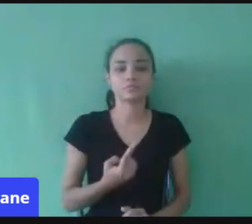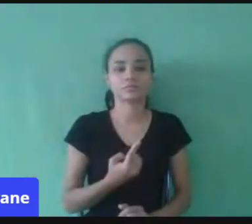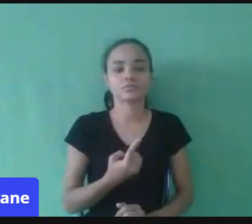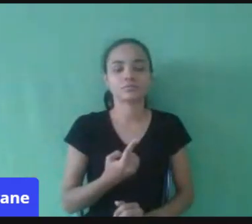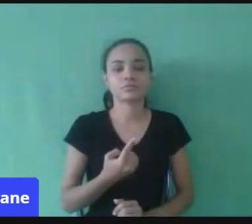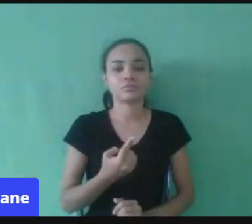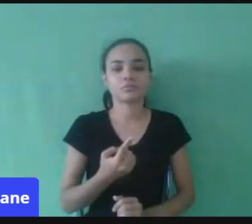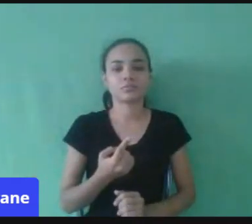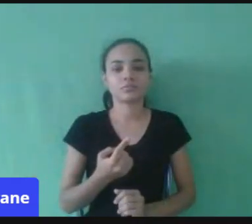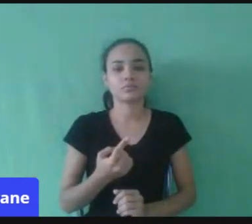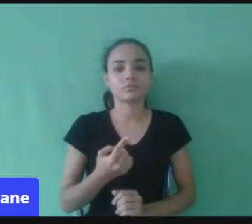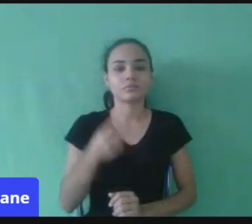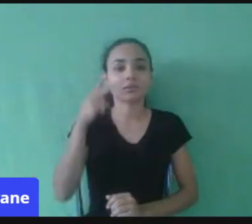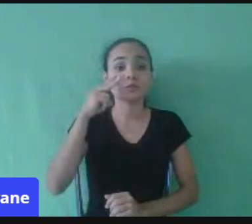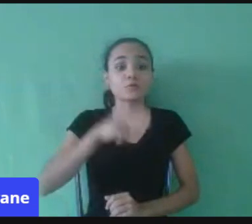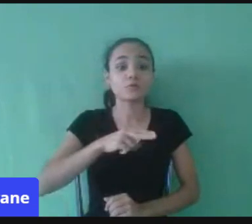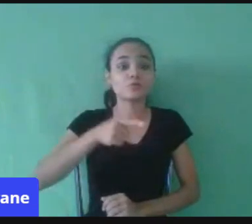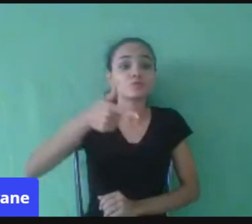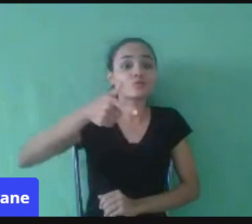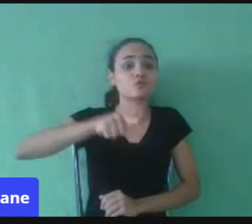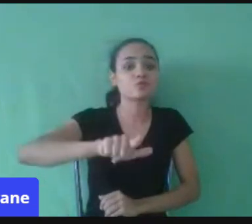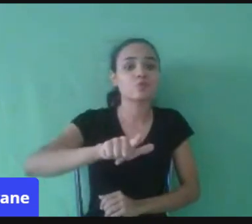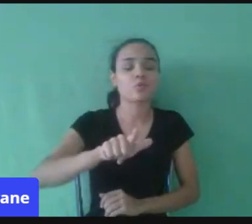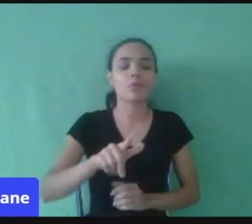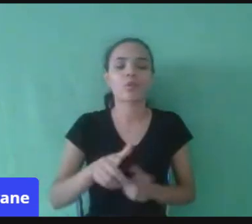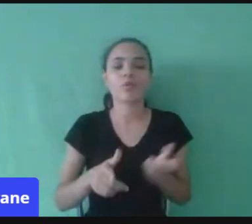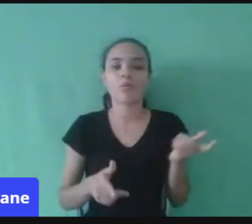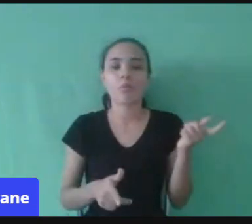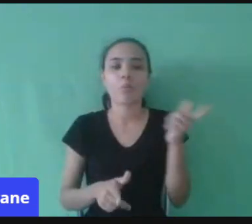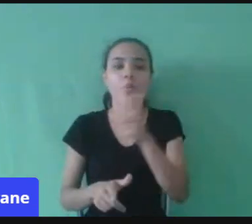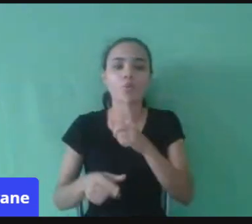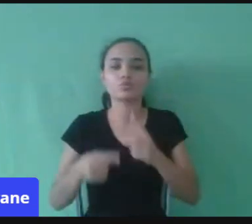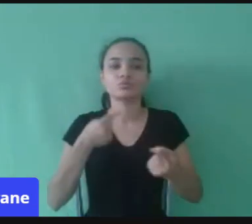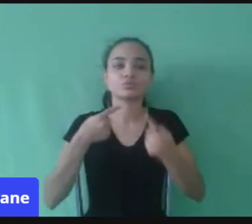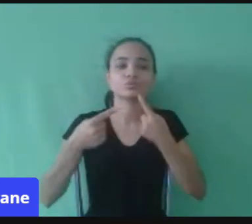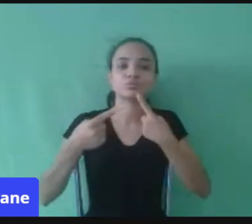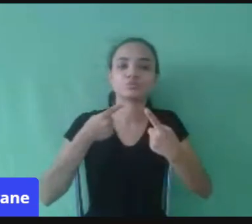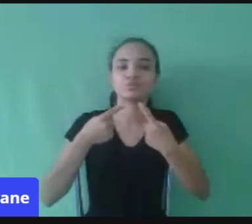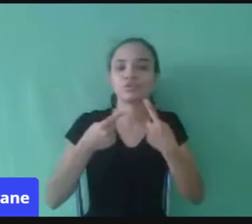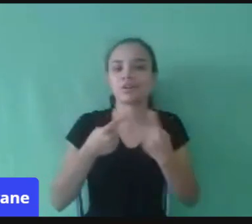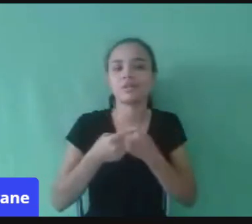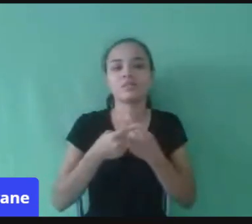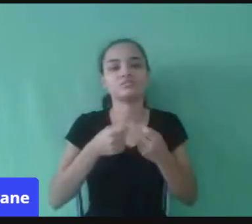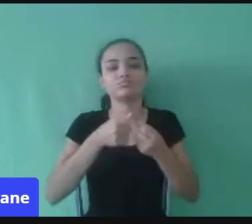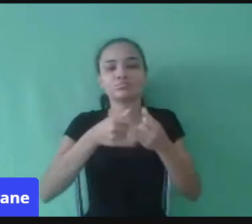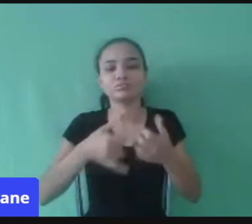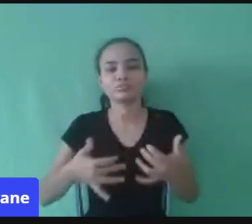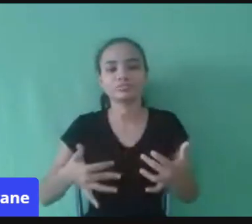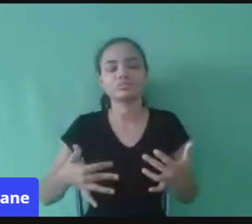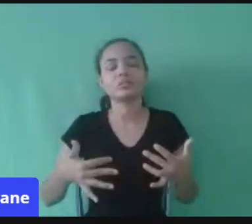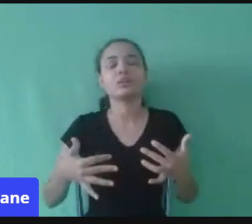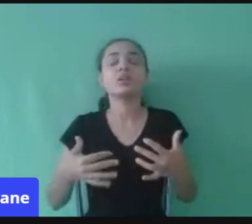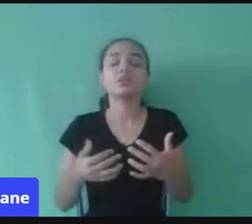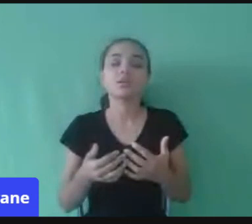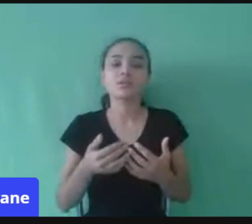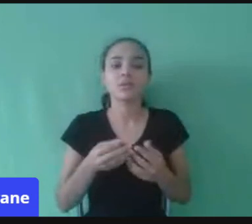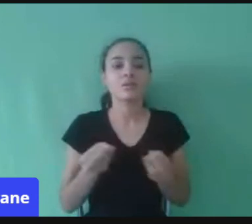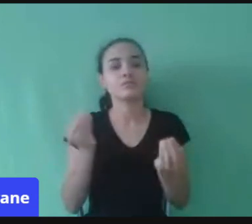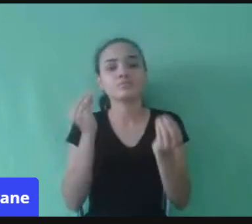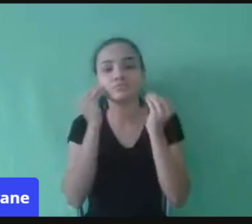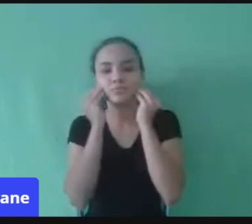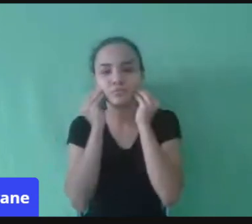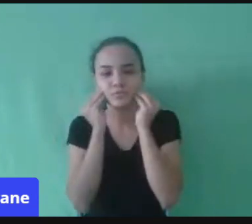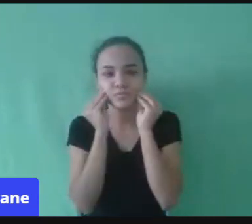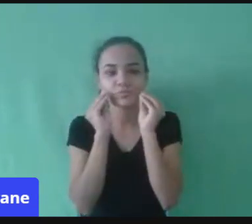formações, outros diálogos. E é isso aí. Eu agradeço, um grande beijo e muitos abraços virtuais.